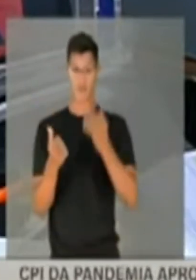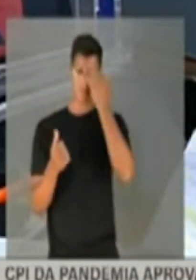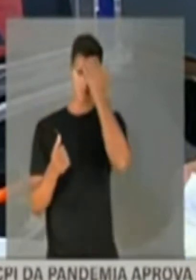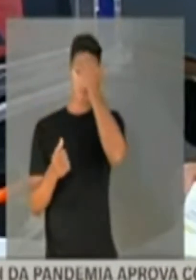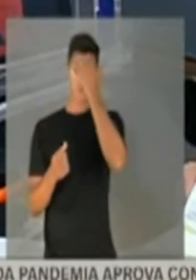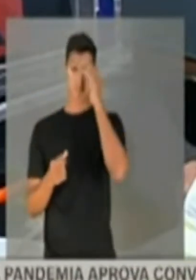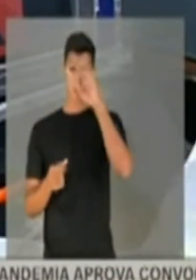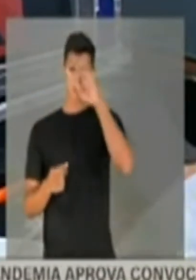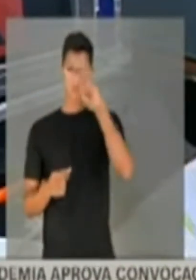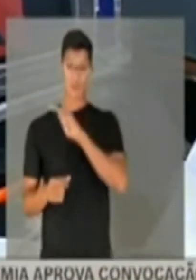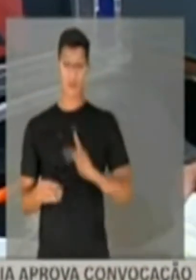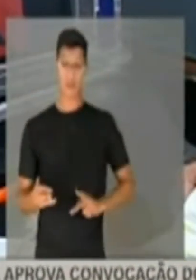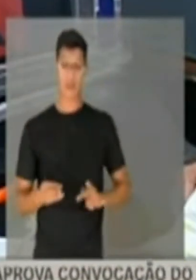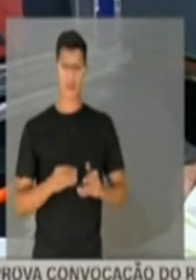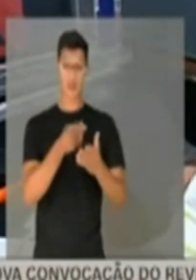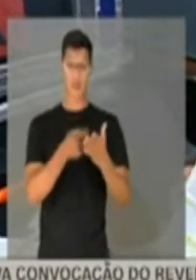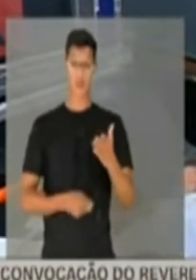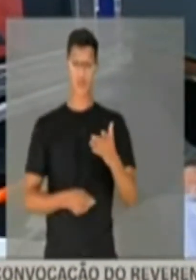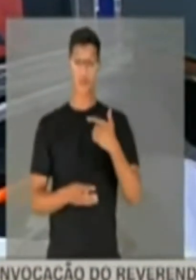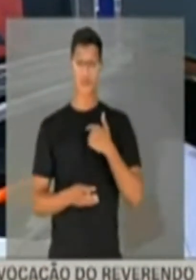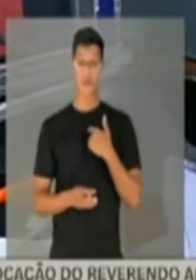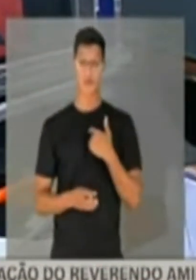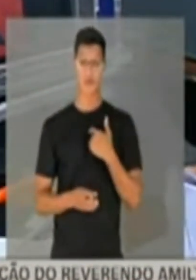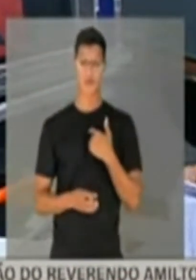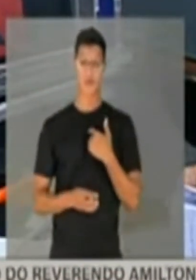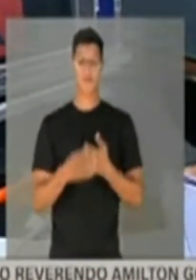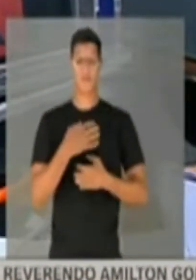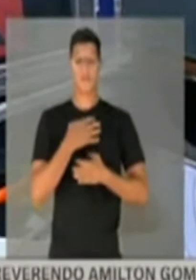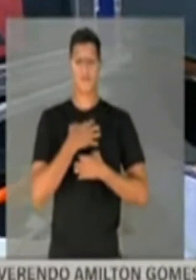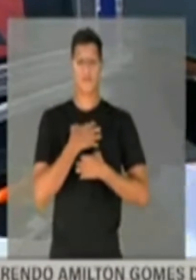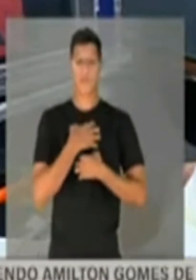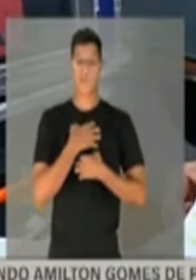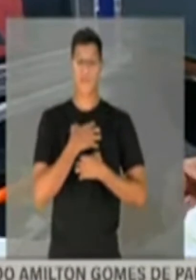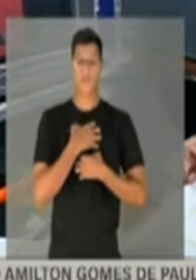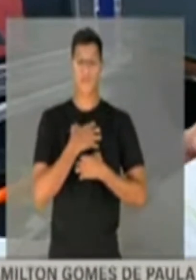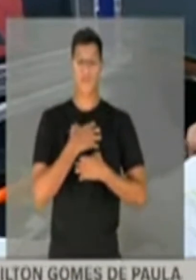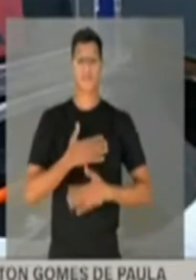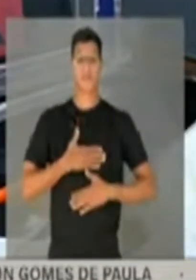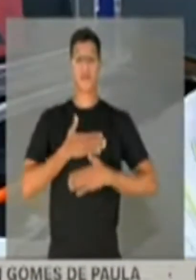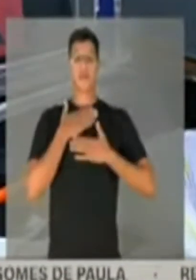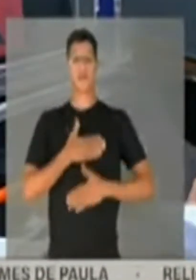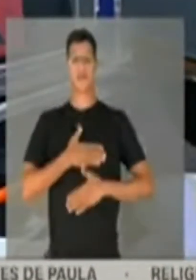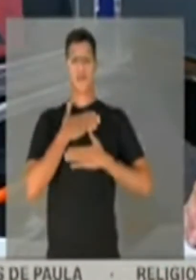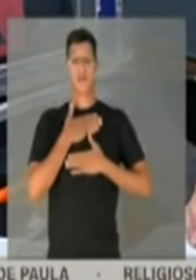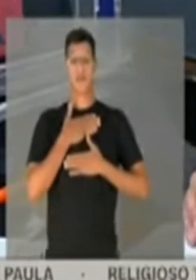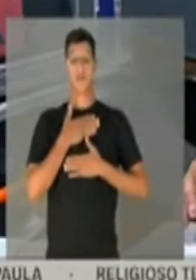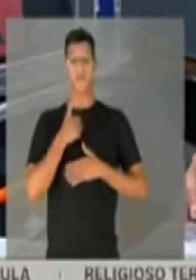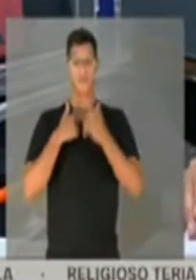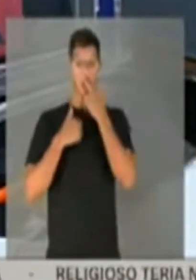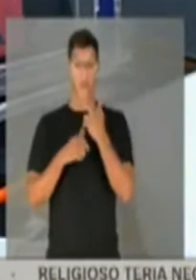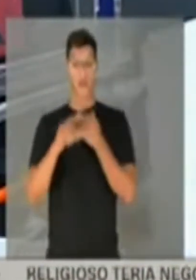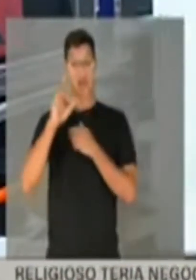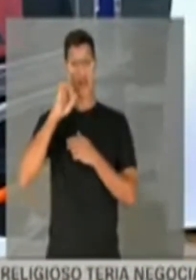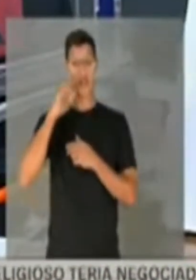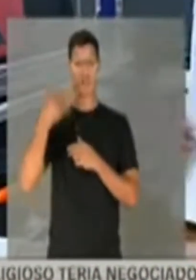Senhor presidente, senhor relator, eu me sinto plenamente satisfeito e acho que a cada